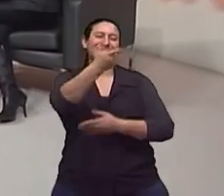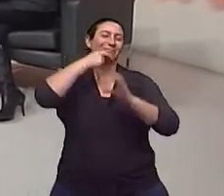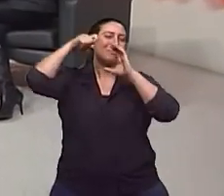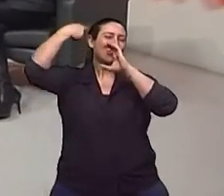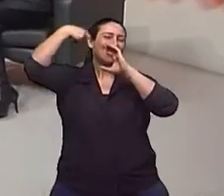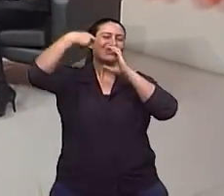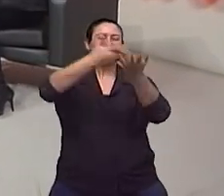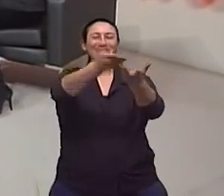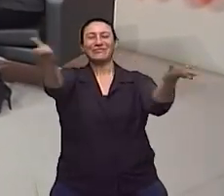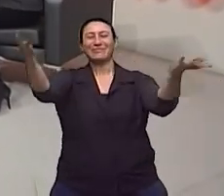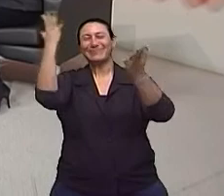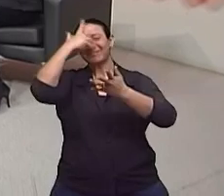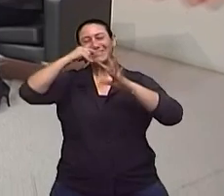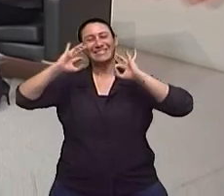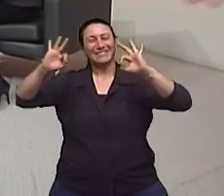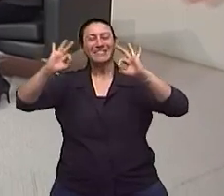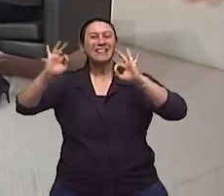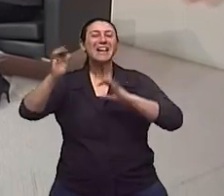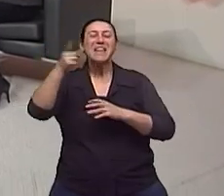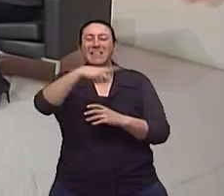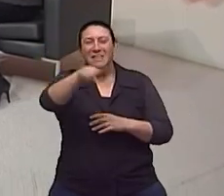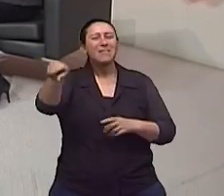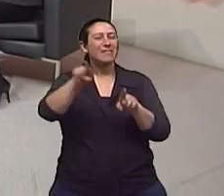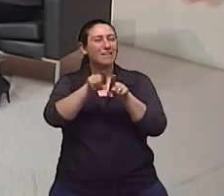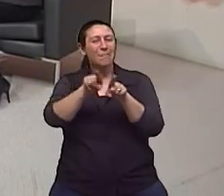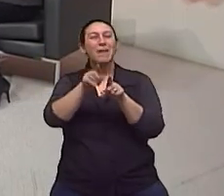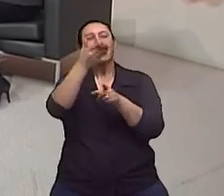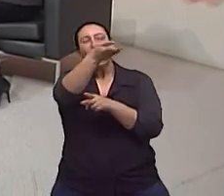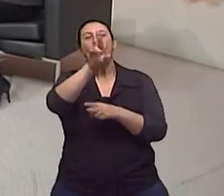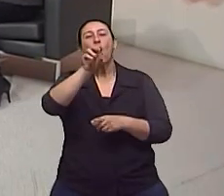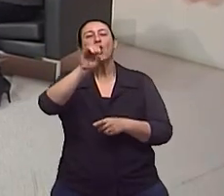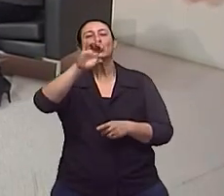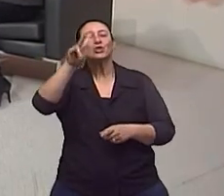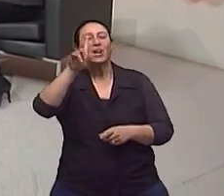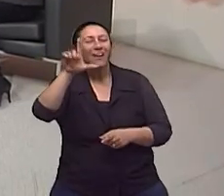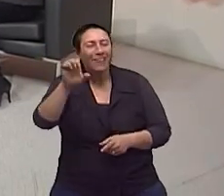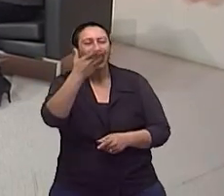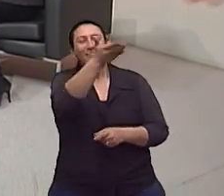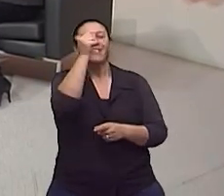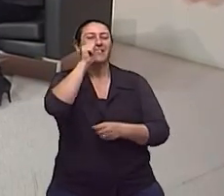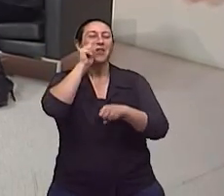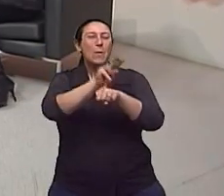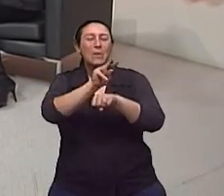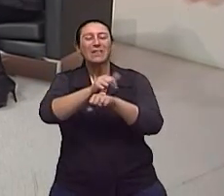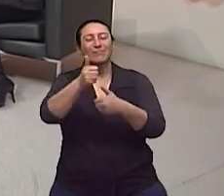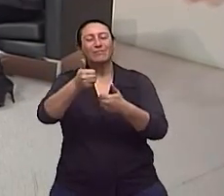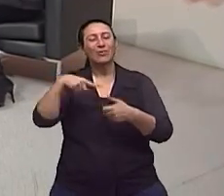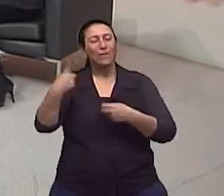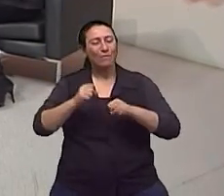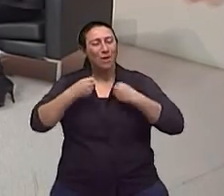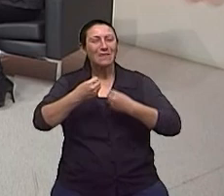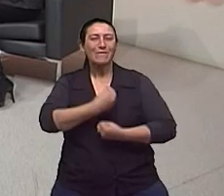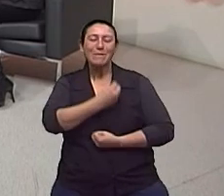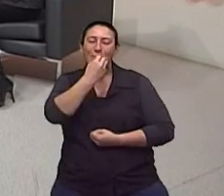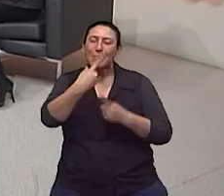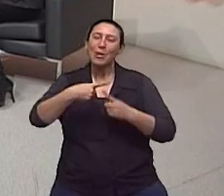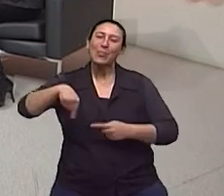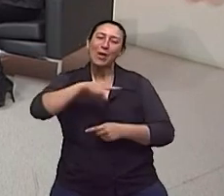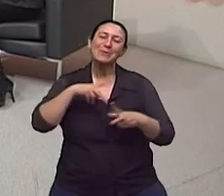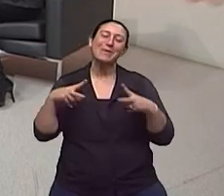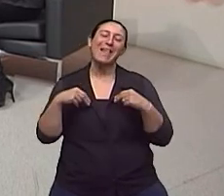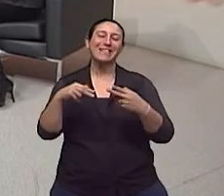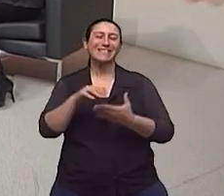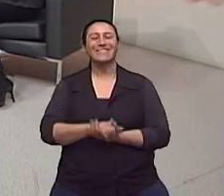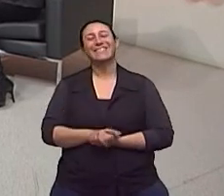guri bonito então aqui trabalhando no estúdio os guris estão aí mais perto de Deus para Rochelle e nós estamos aqui com a nossa força viva bem e a gente